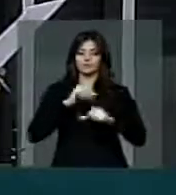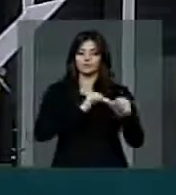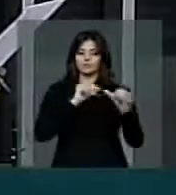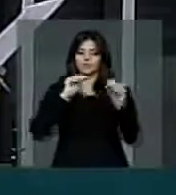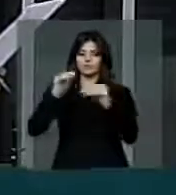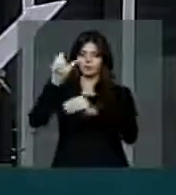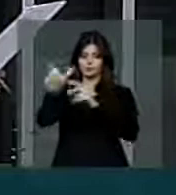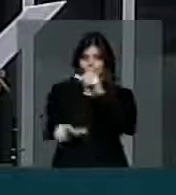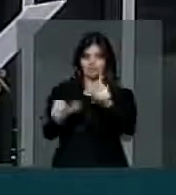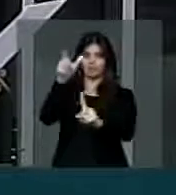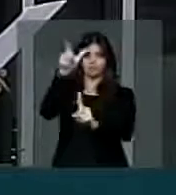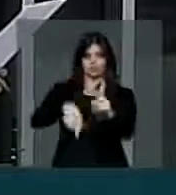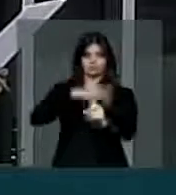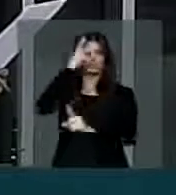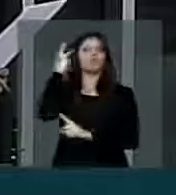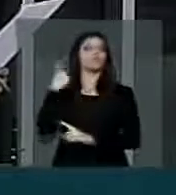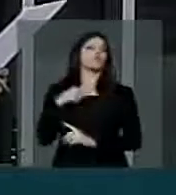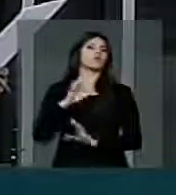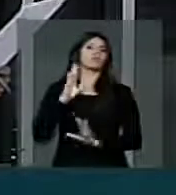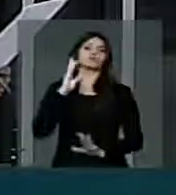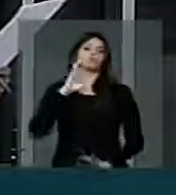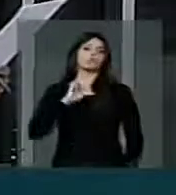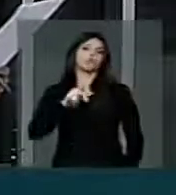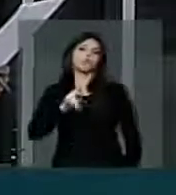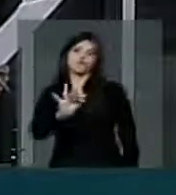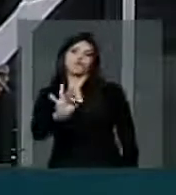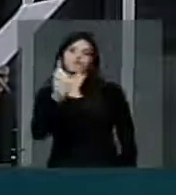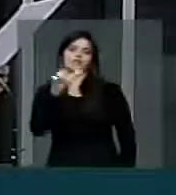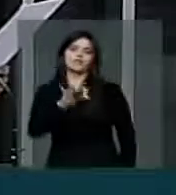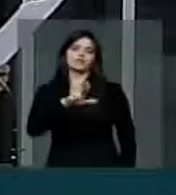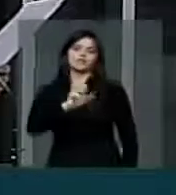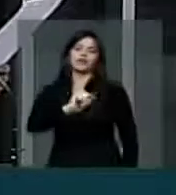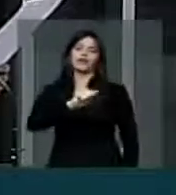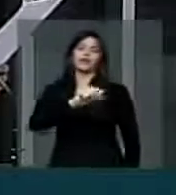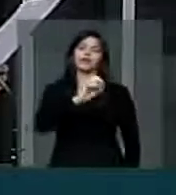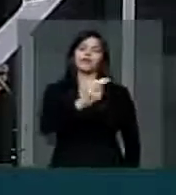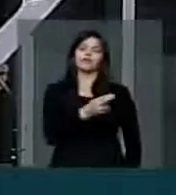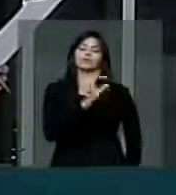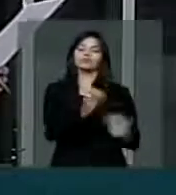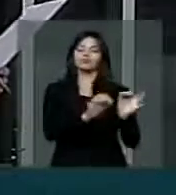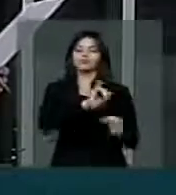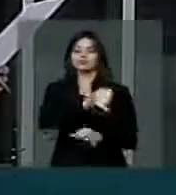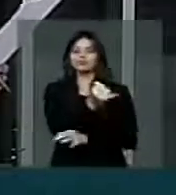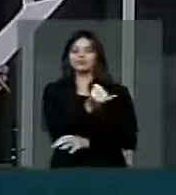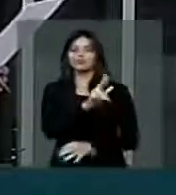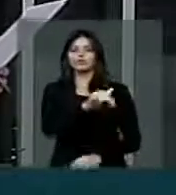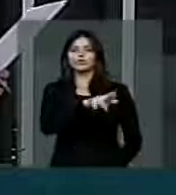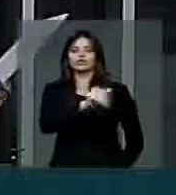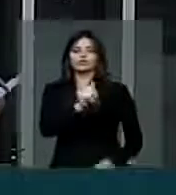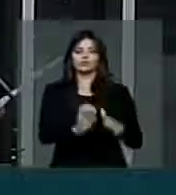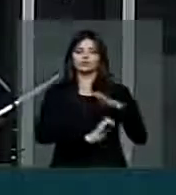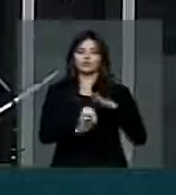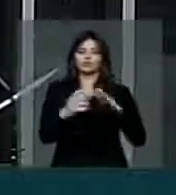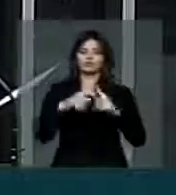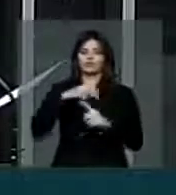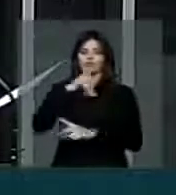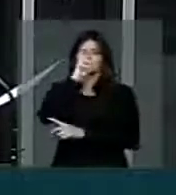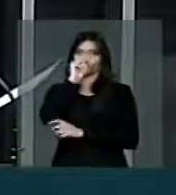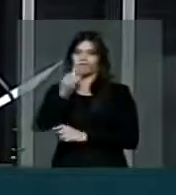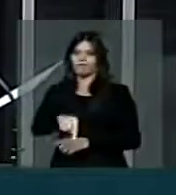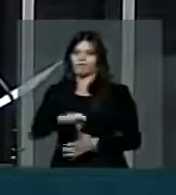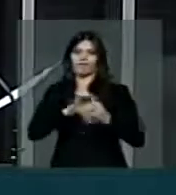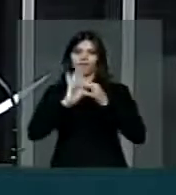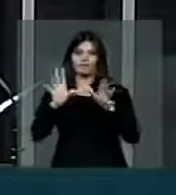a uma pessoa natural ou jurídica o poder de coação de que está investido, e que, para concluir,